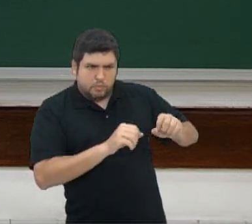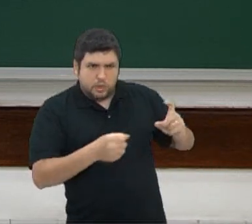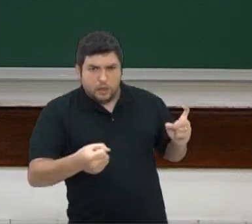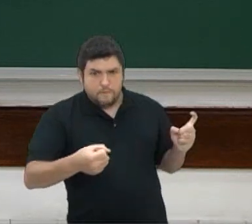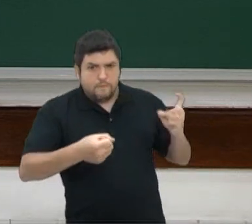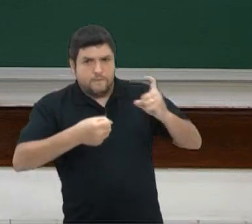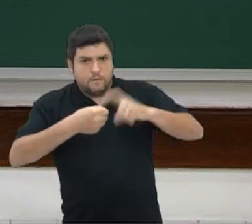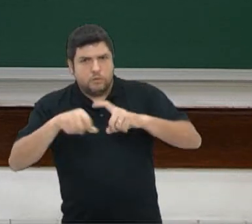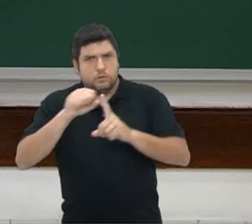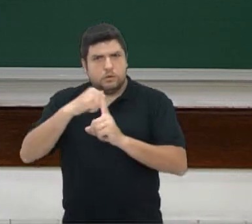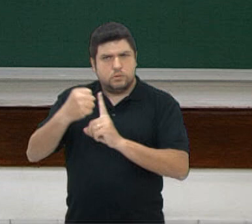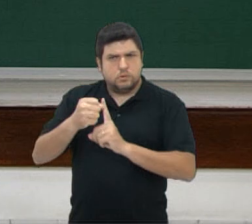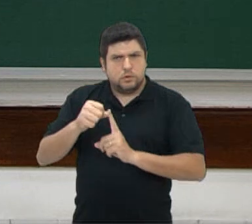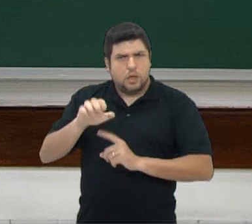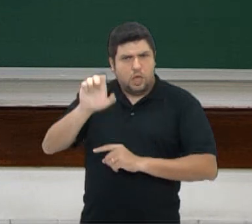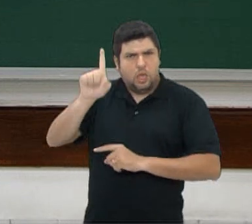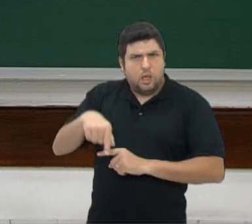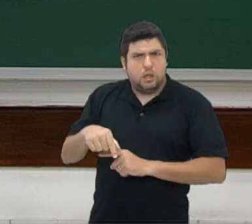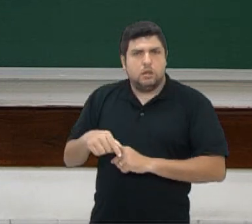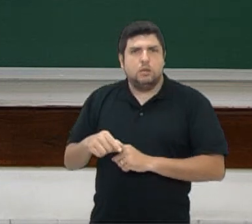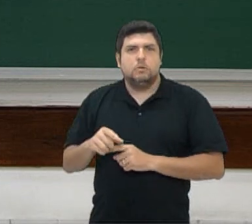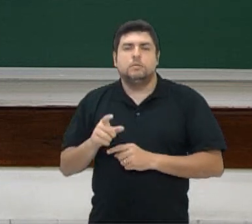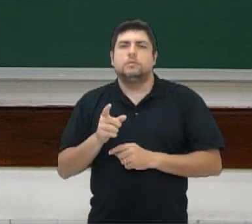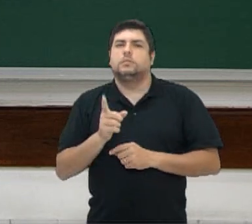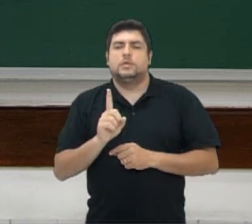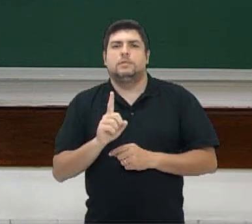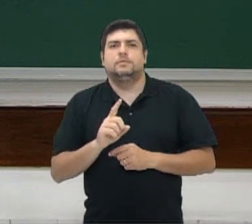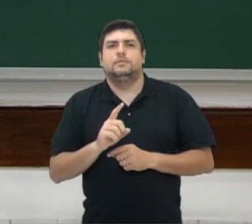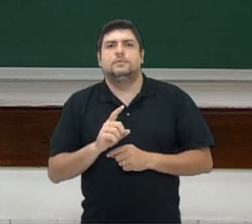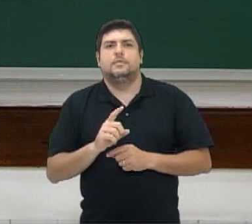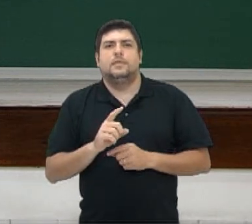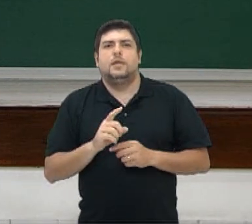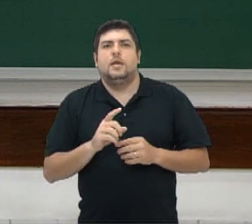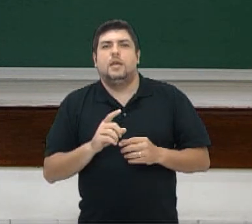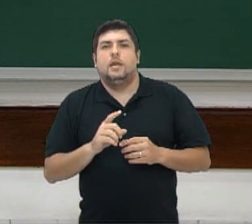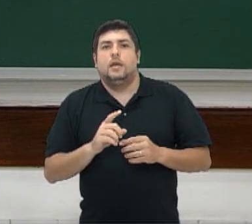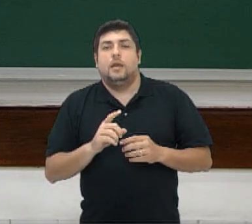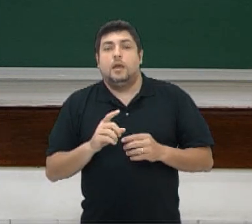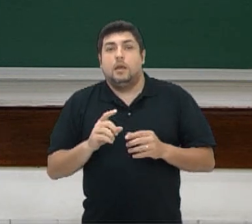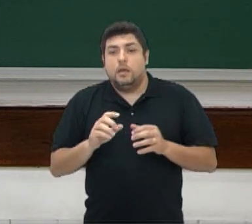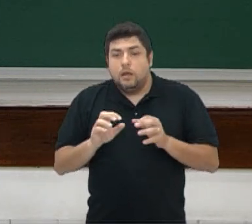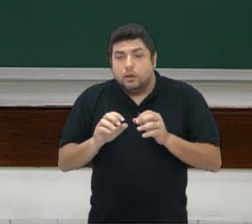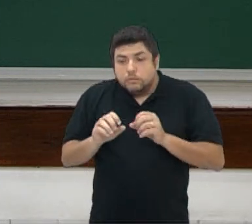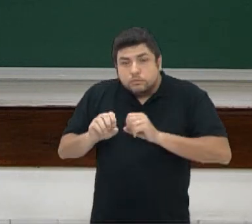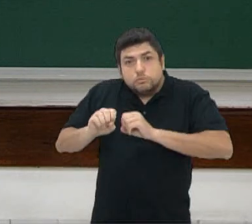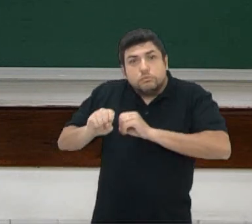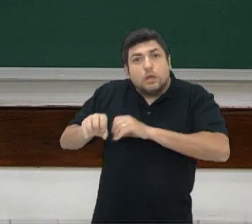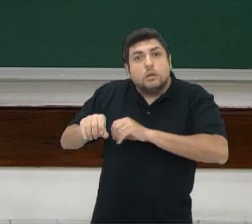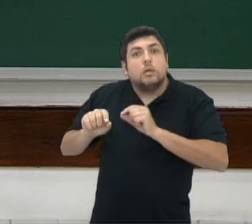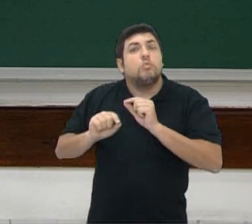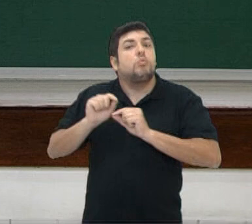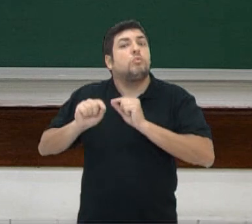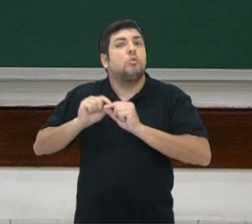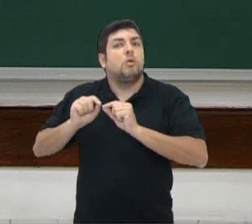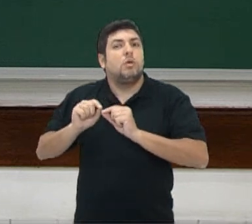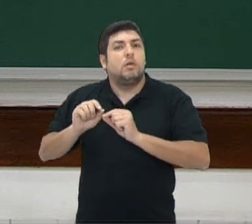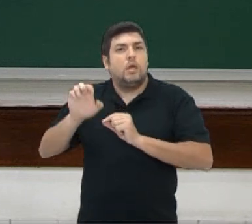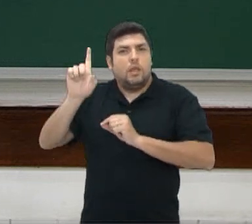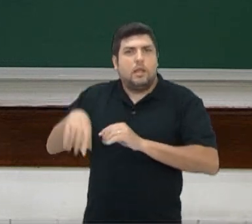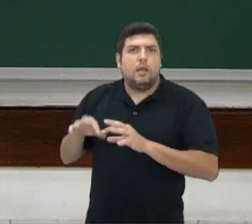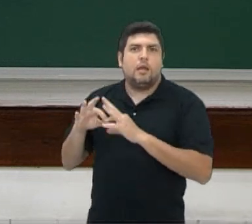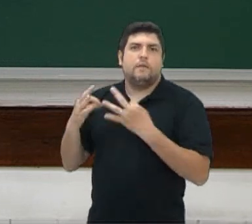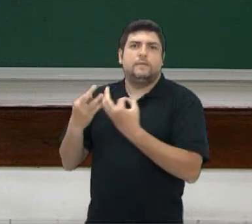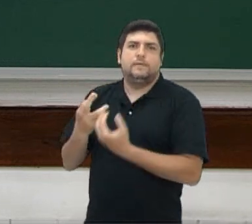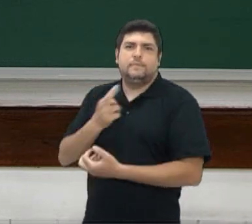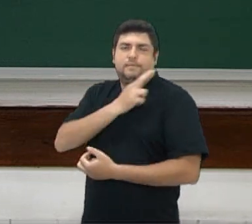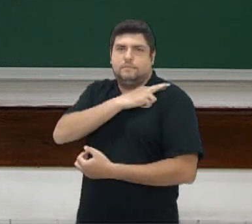socialização primária, ela é típica da família. Típica da família. O ser humano não nasce no manicômio, o ser humano não nasce